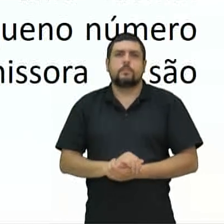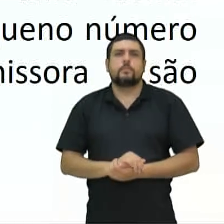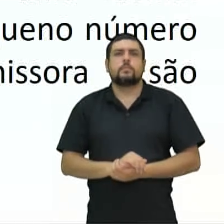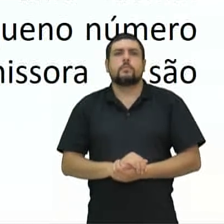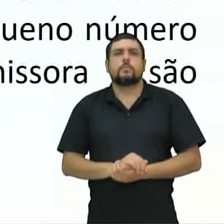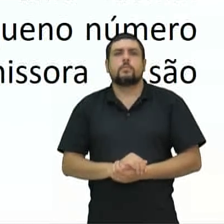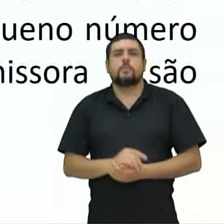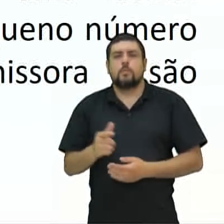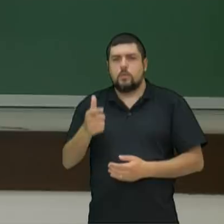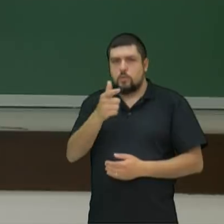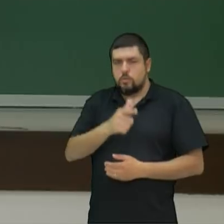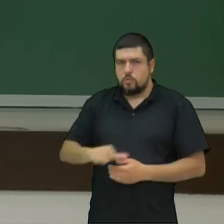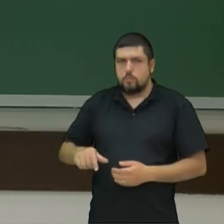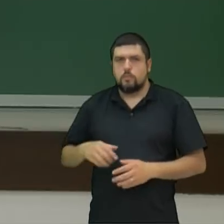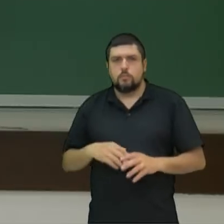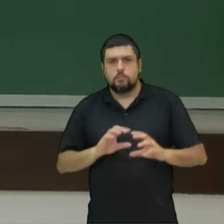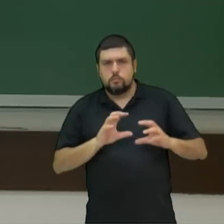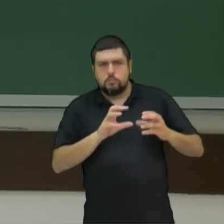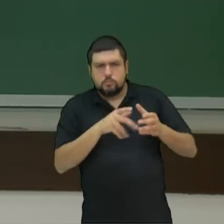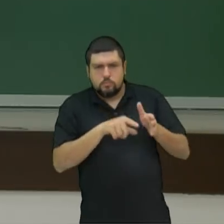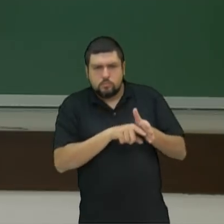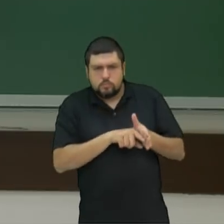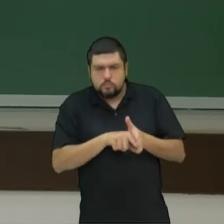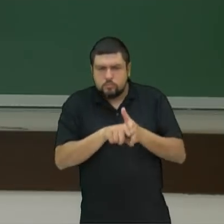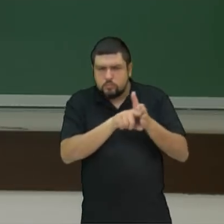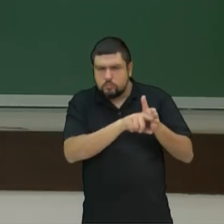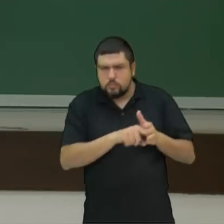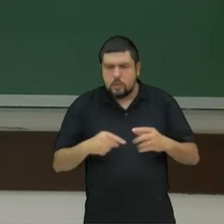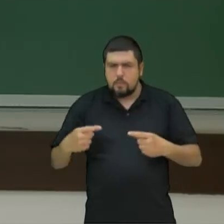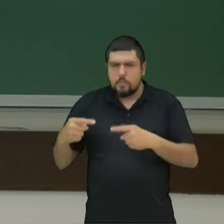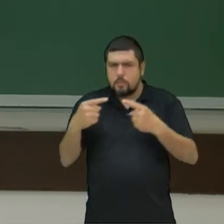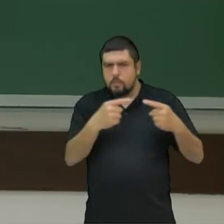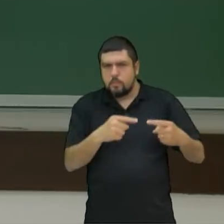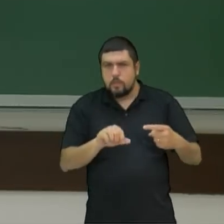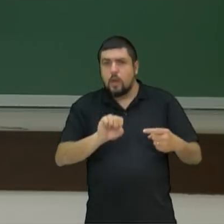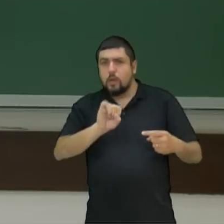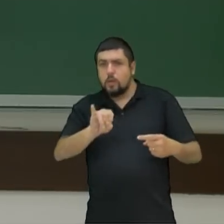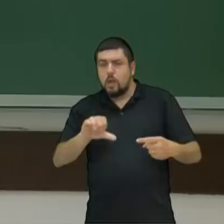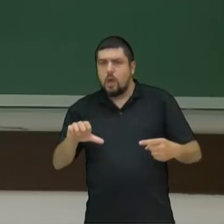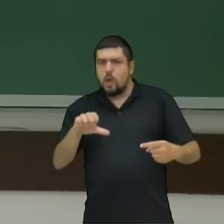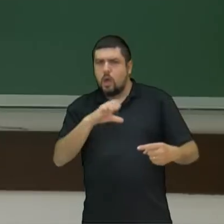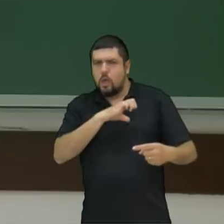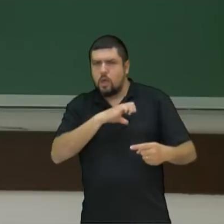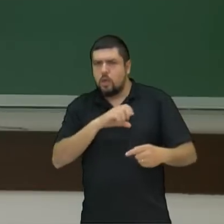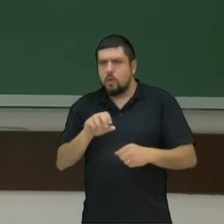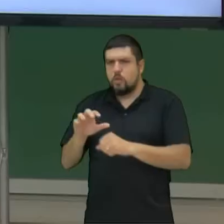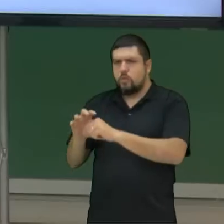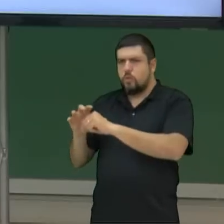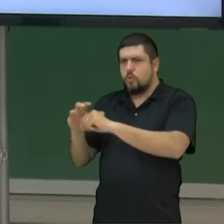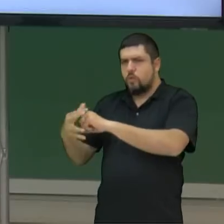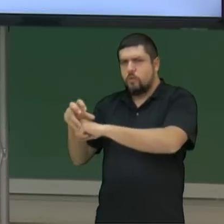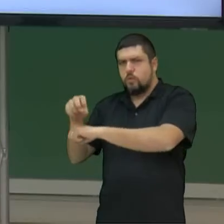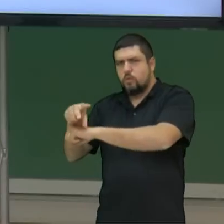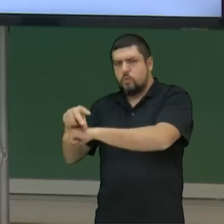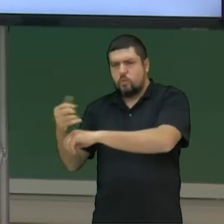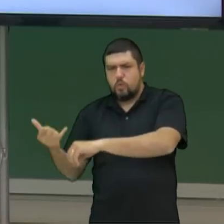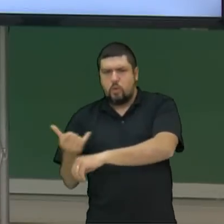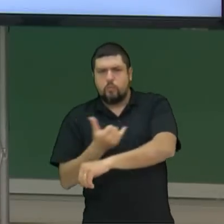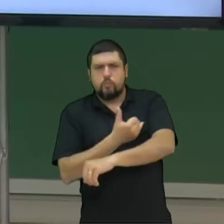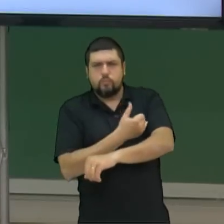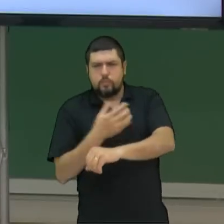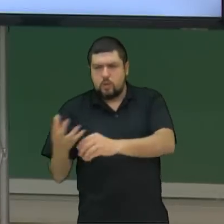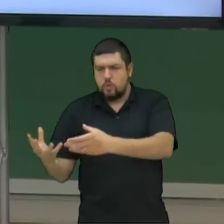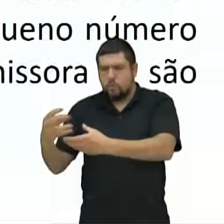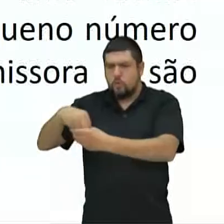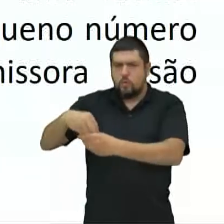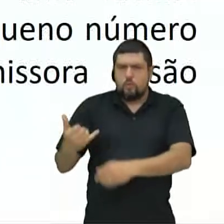gente ler junto aqui. Cientistas discutem se é ético infectar pacientes com coronavírus em testes de vacina. Os estudos controlados